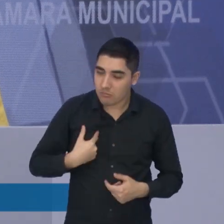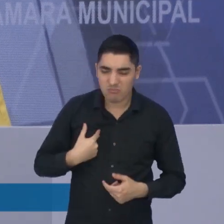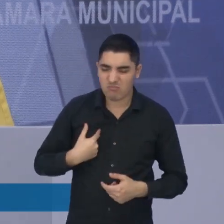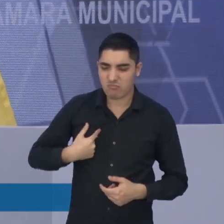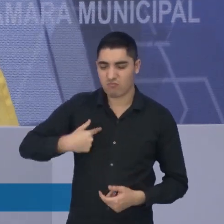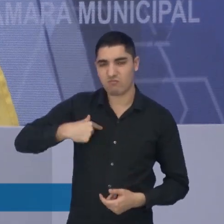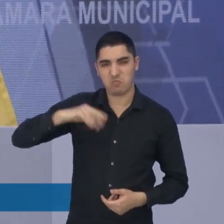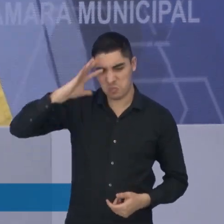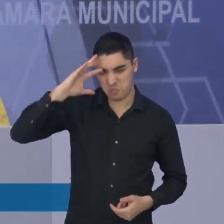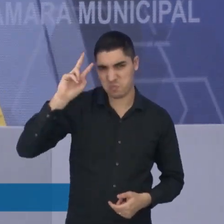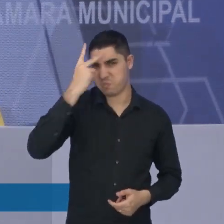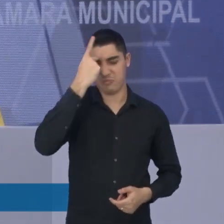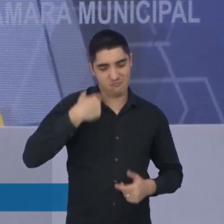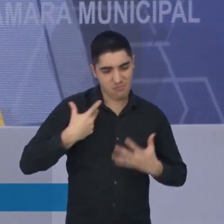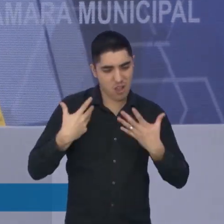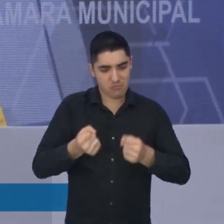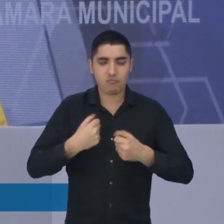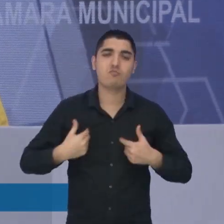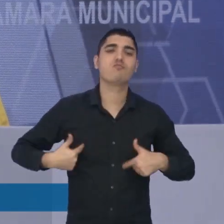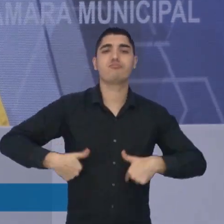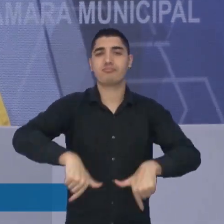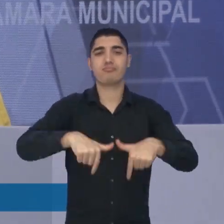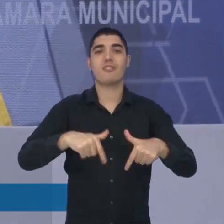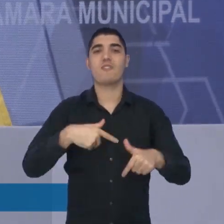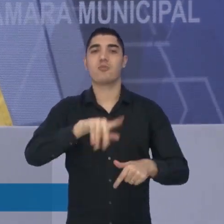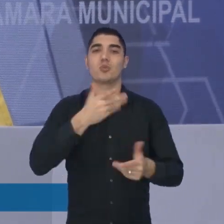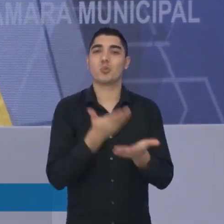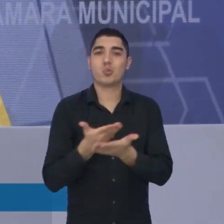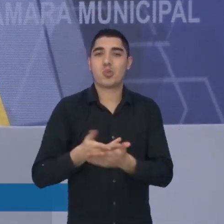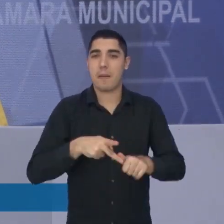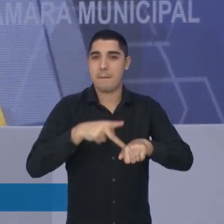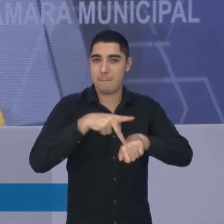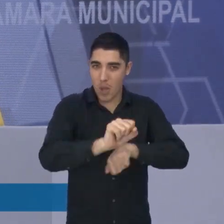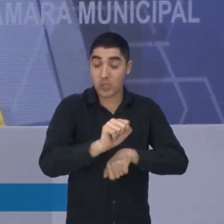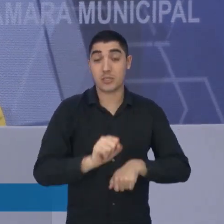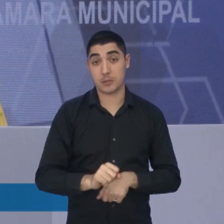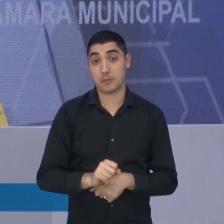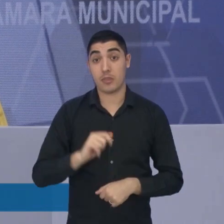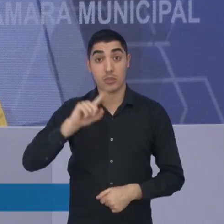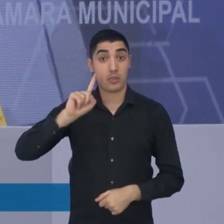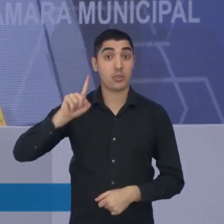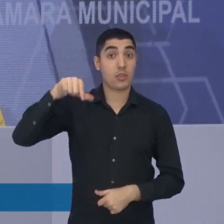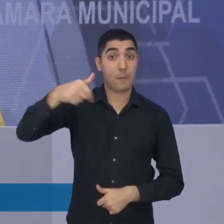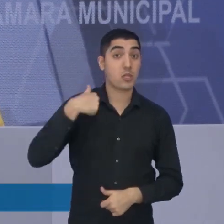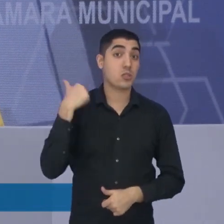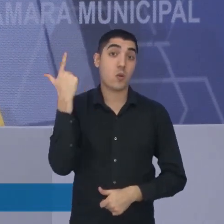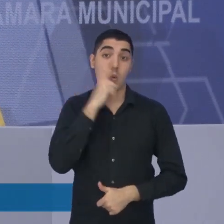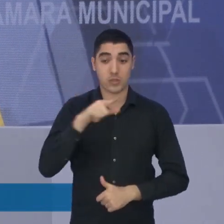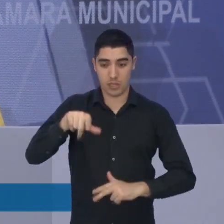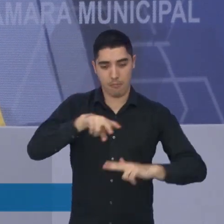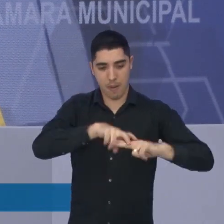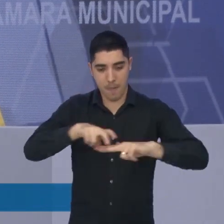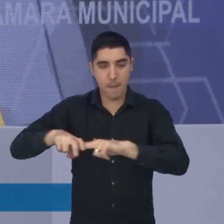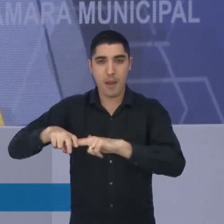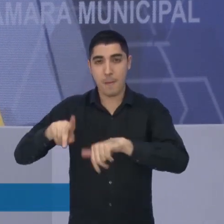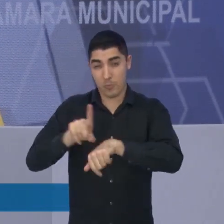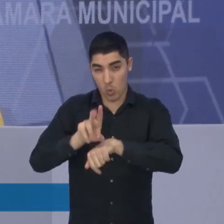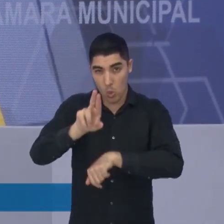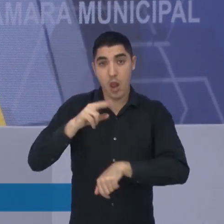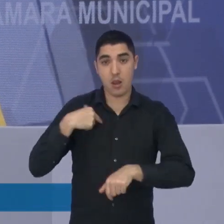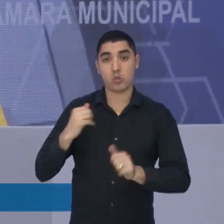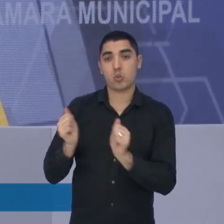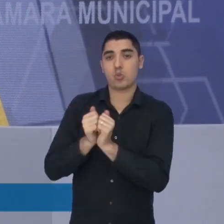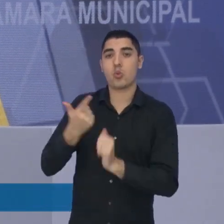comecei. Também foi quem convidou pela primeira vez a uma banca de doutorado, nada menos de meu colega